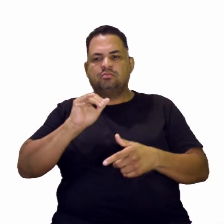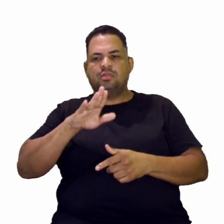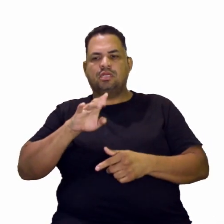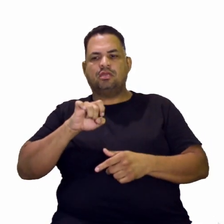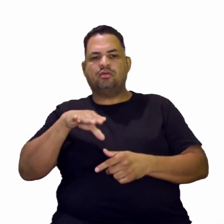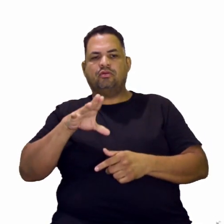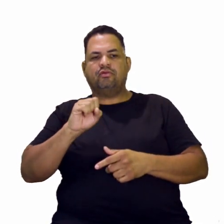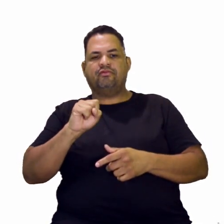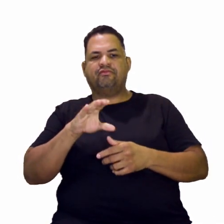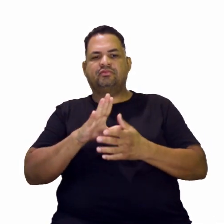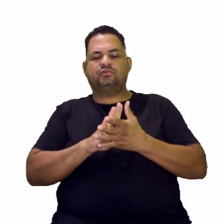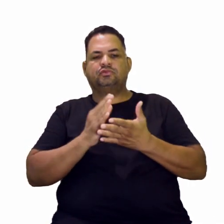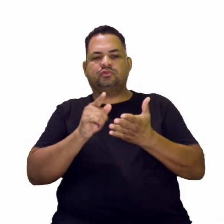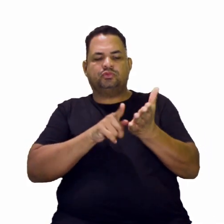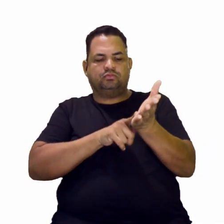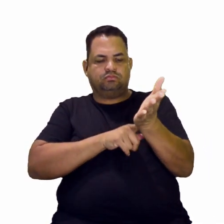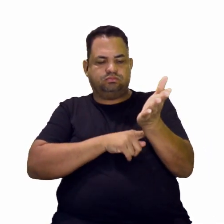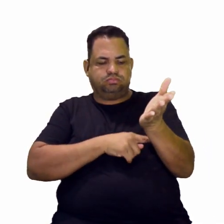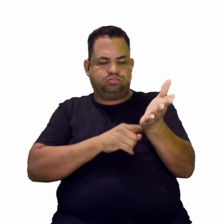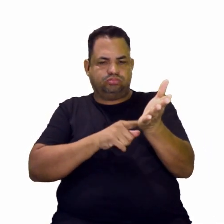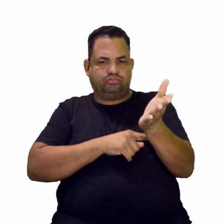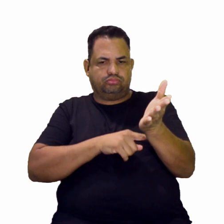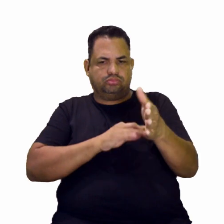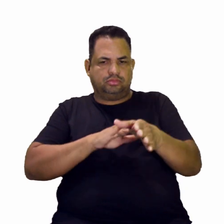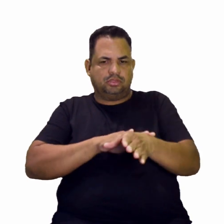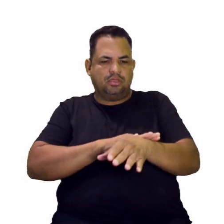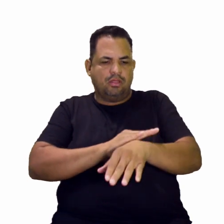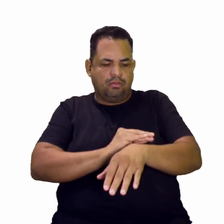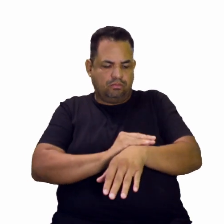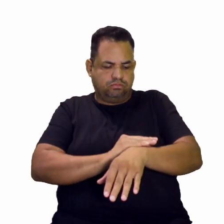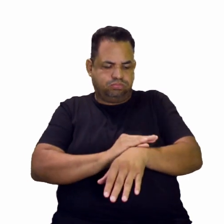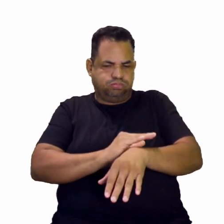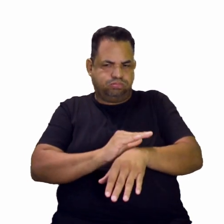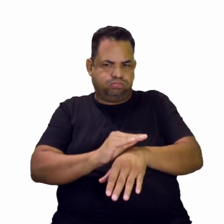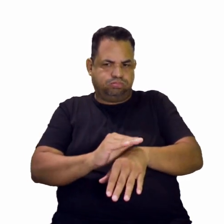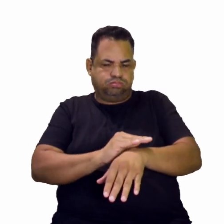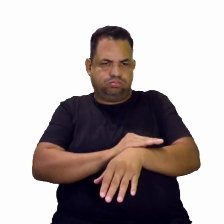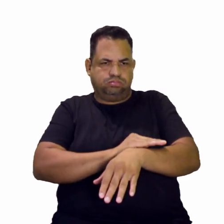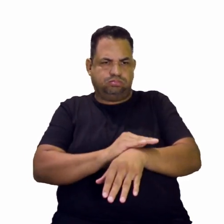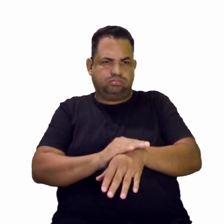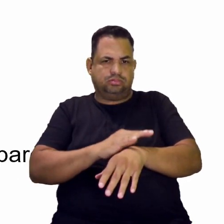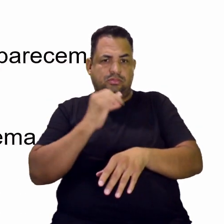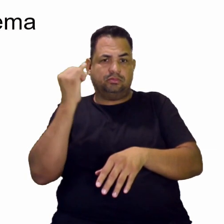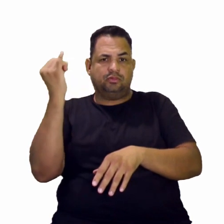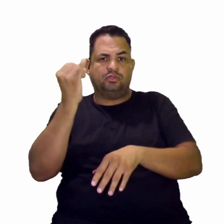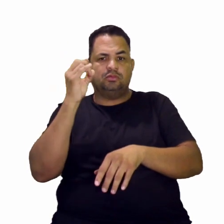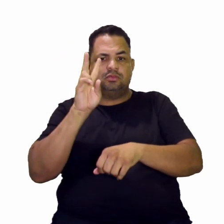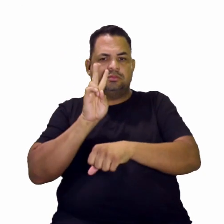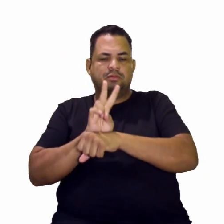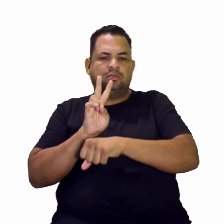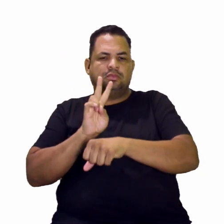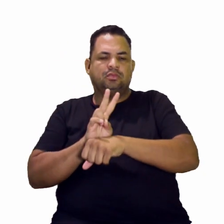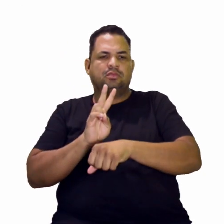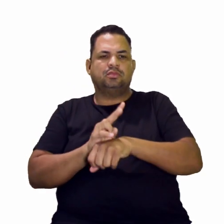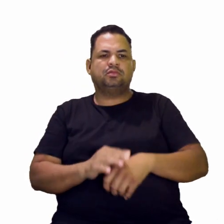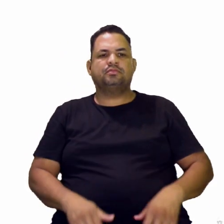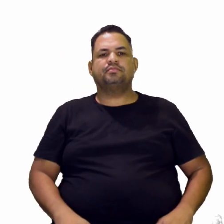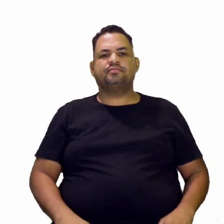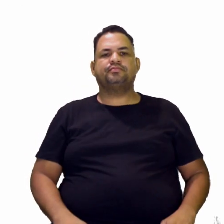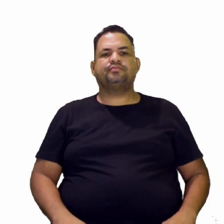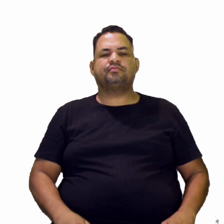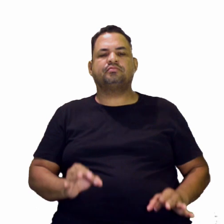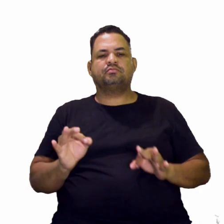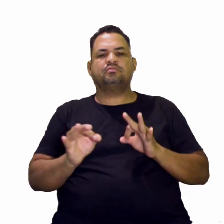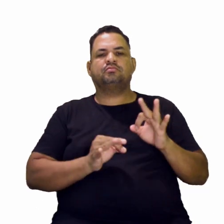pelo sangue até o local da inflamação foi de suma importância. Agora vamos ver. De acordo